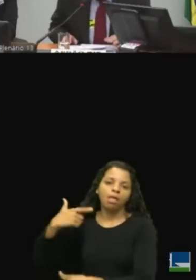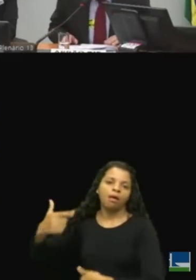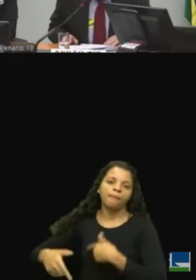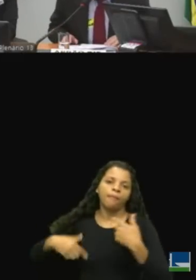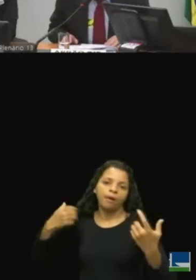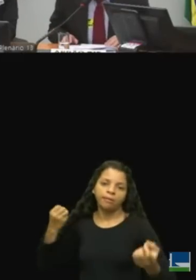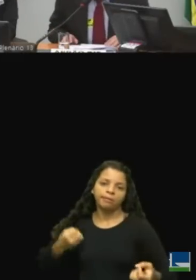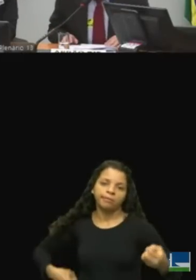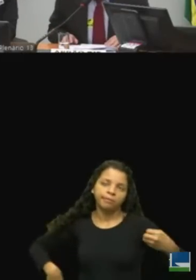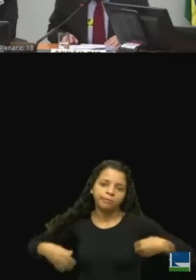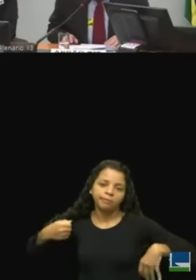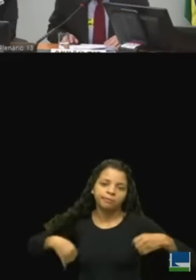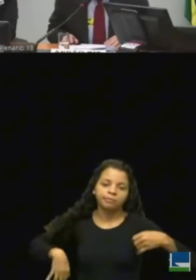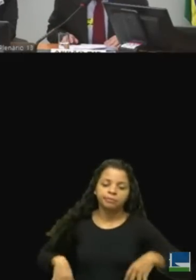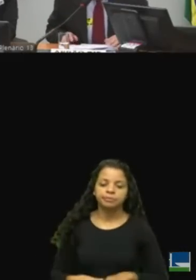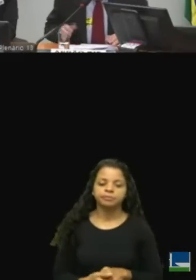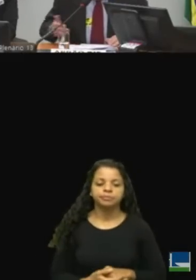laudos.